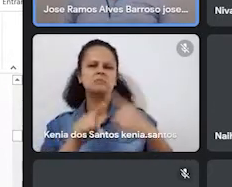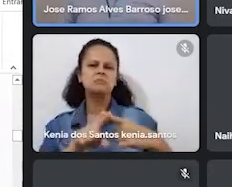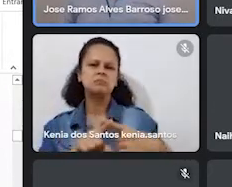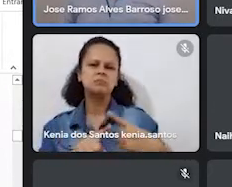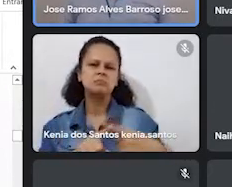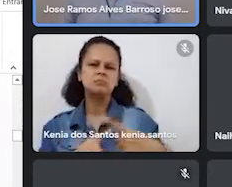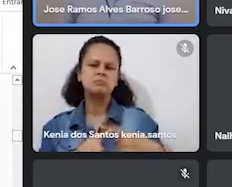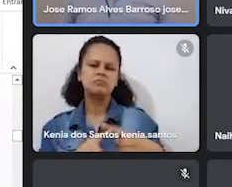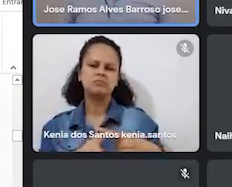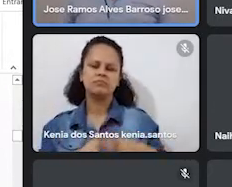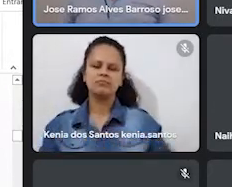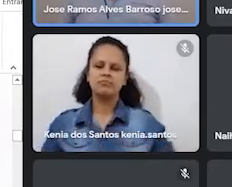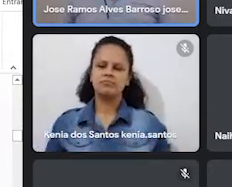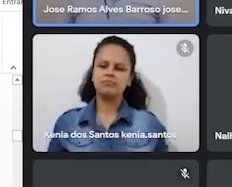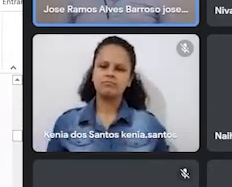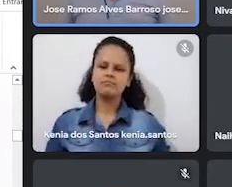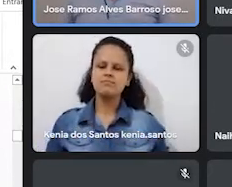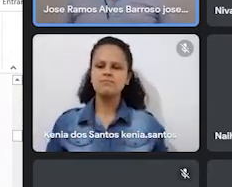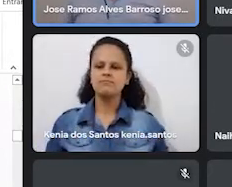Igual, por exemplo,